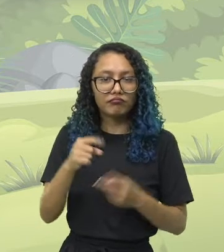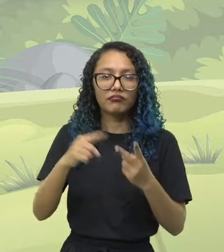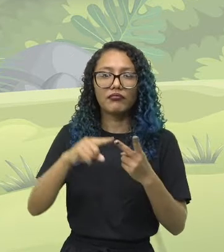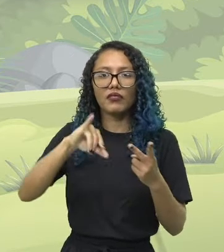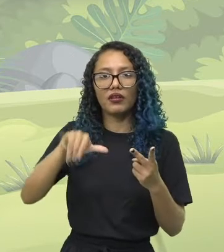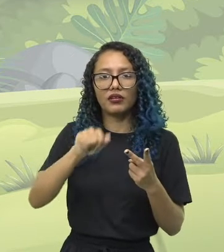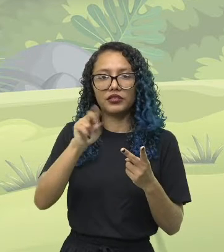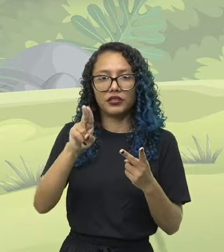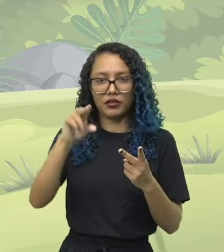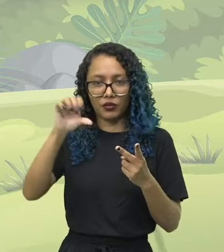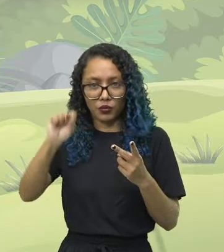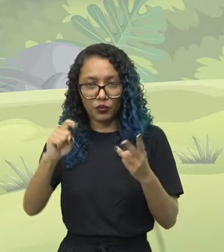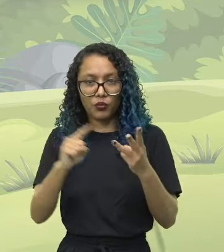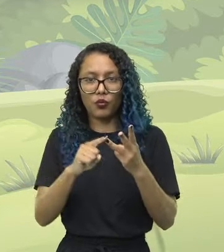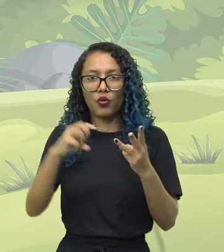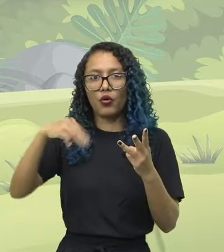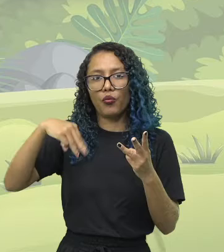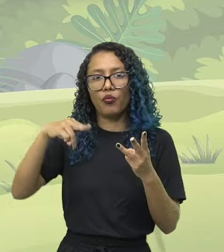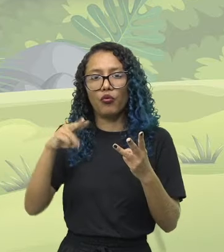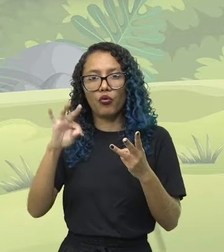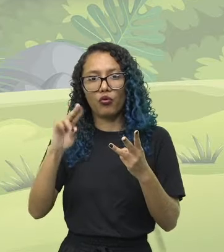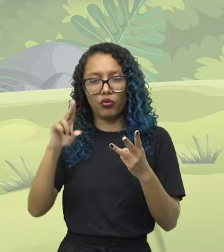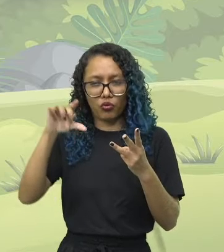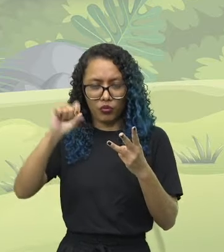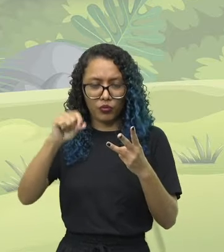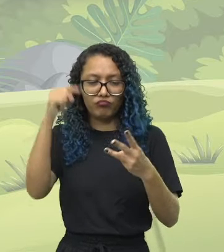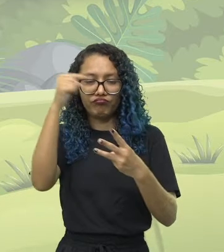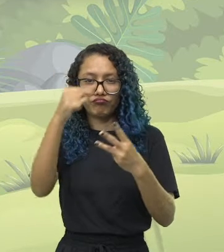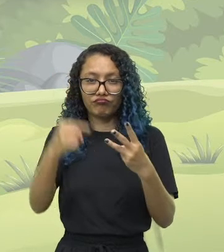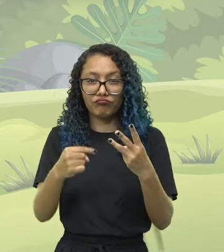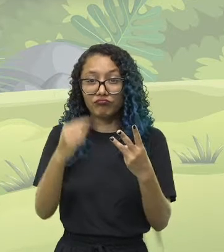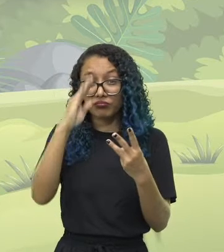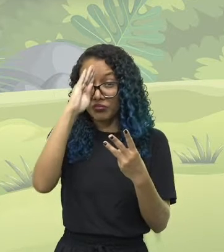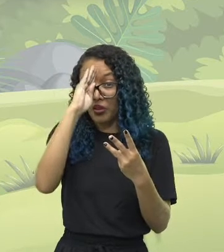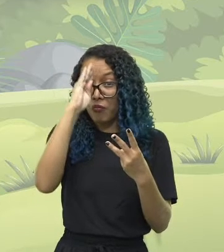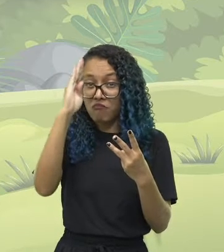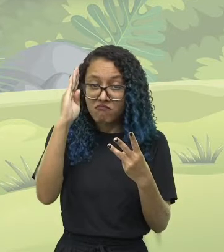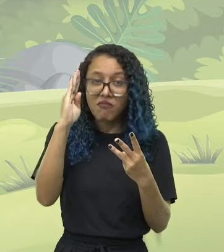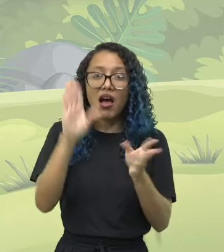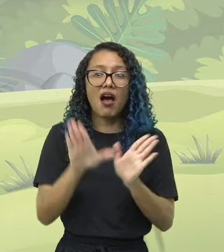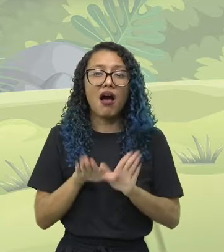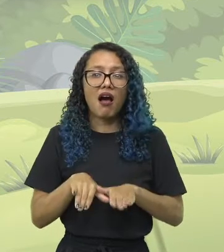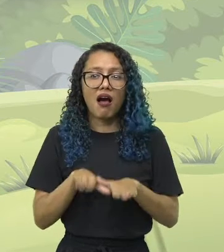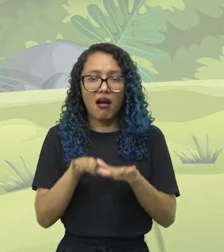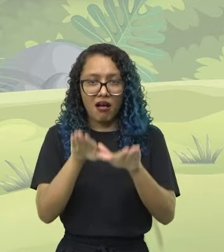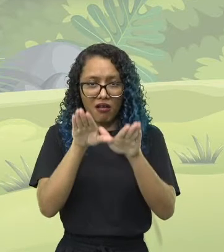jacus e mutuns estão entre as maiores aves